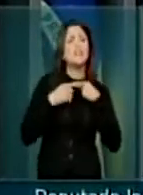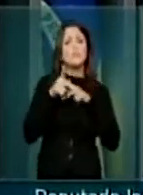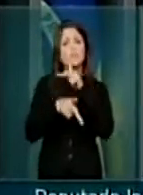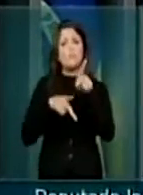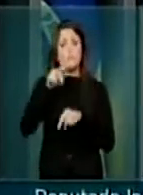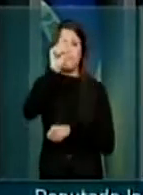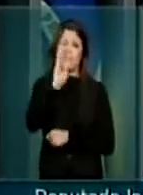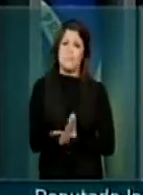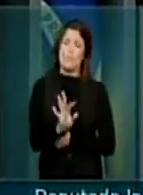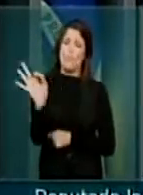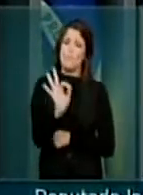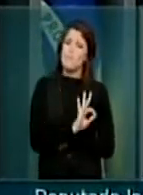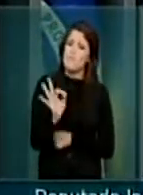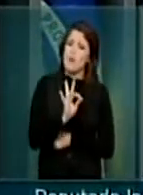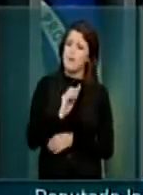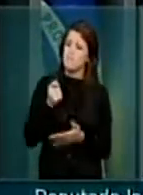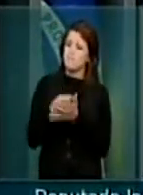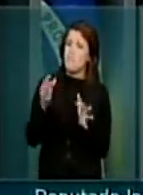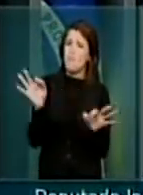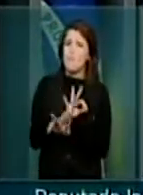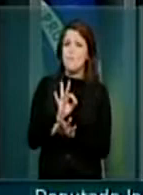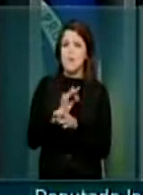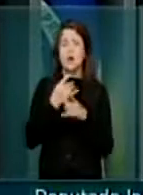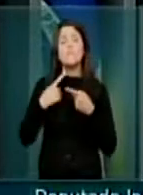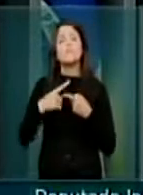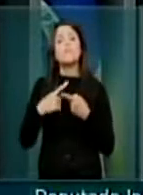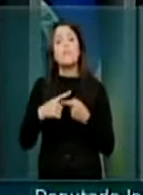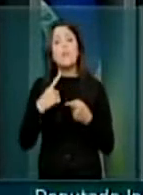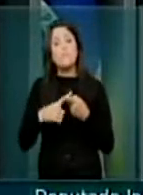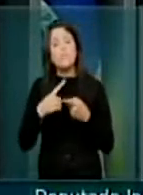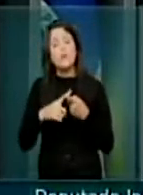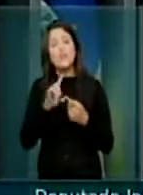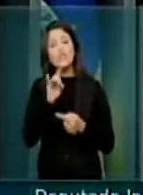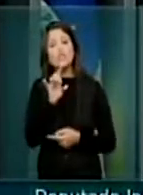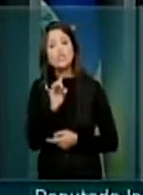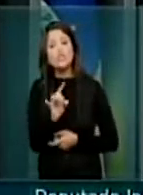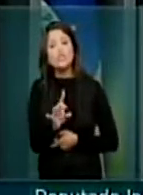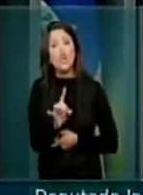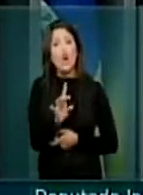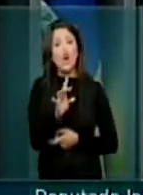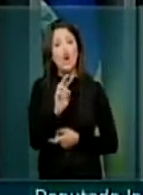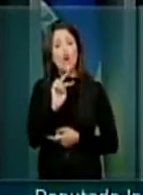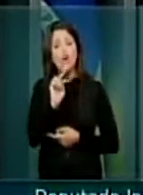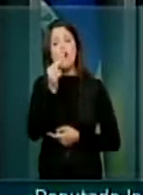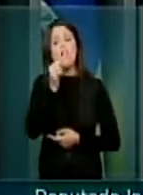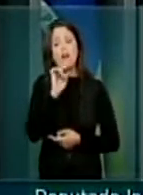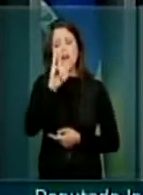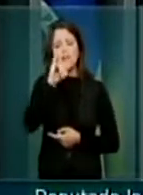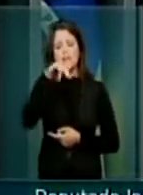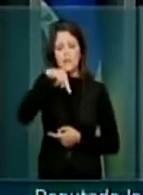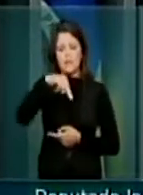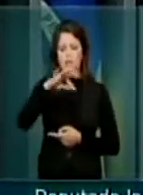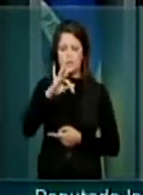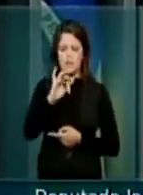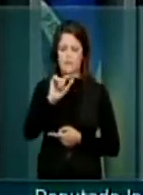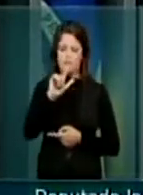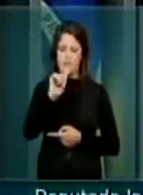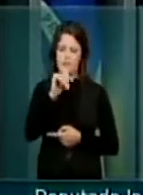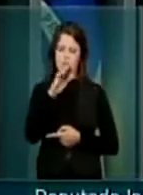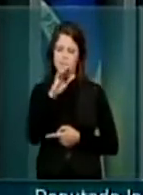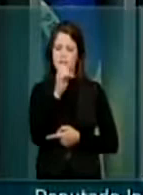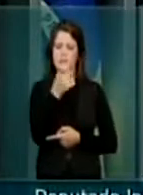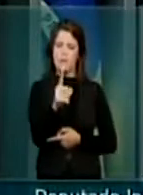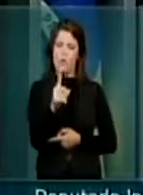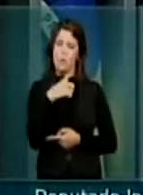povo brasileiro, porque apenas corrige a inflação. E